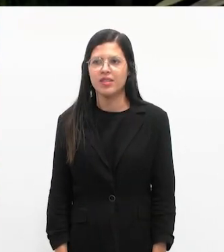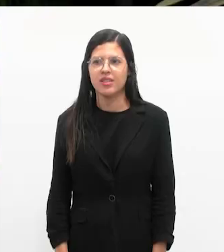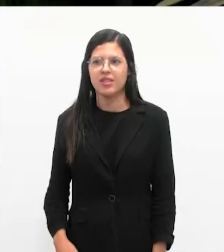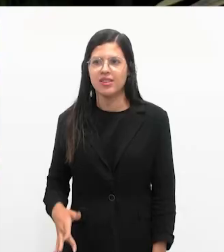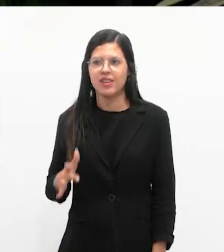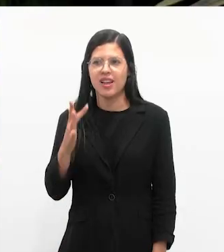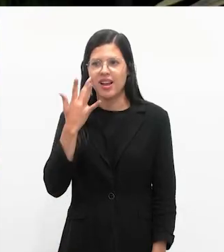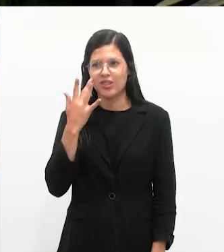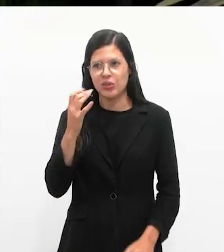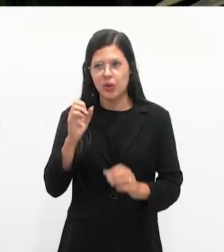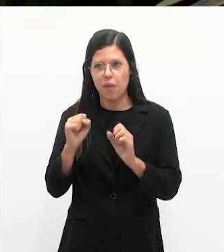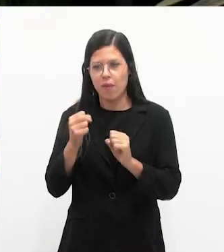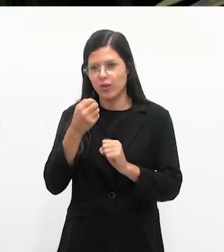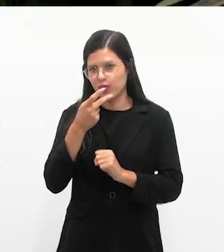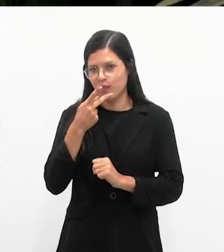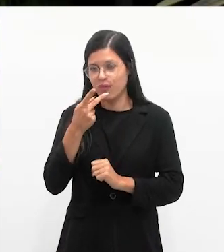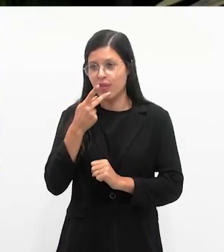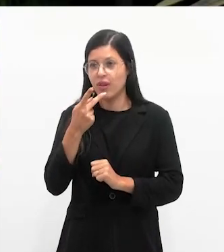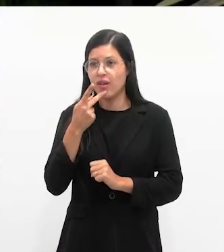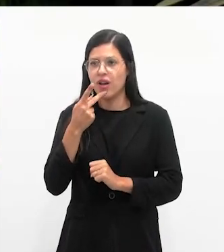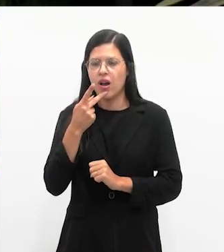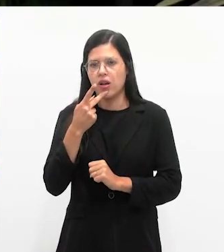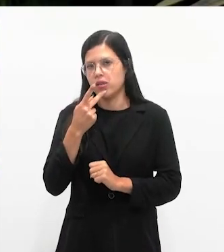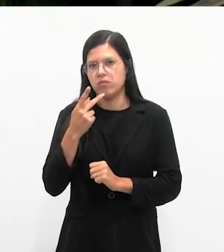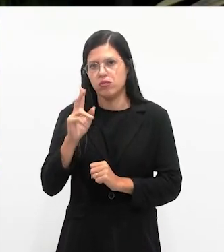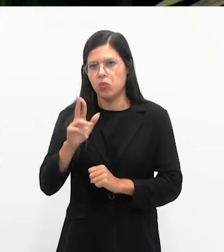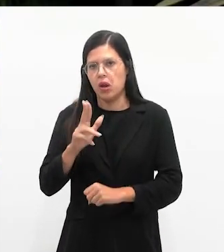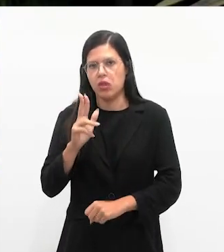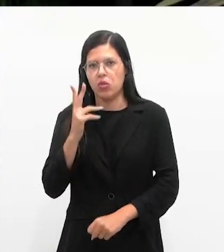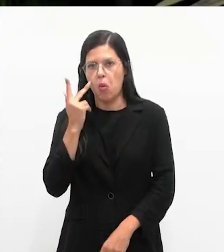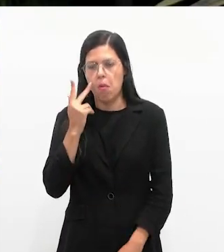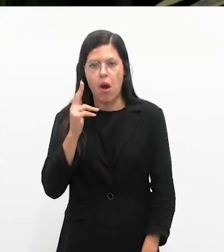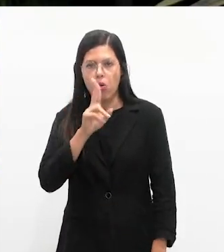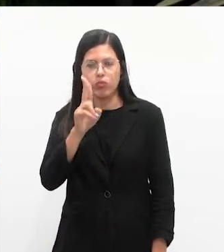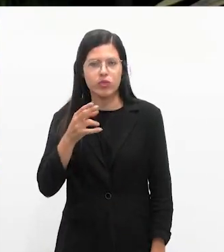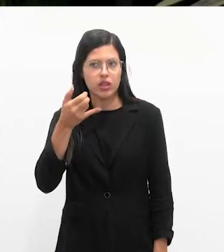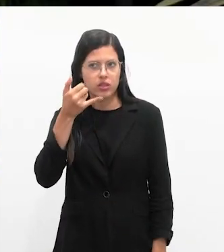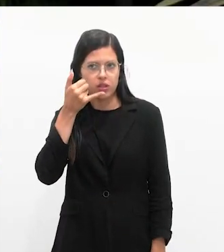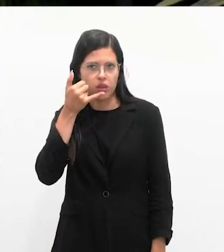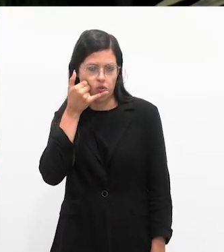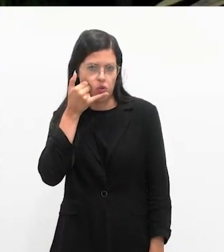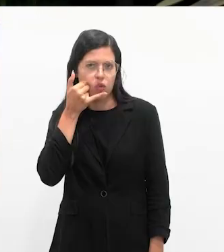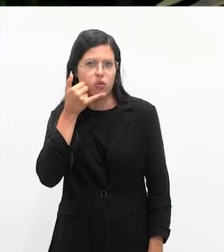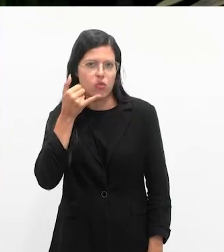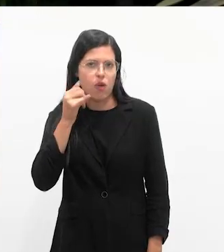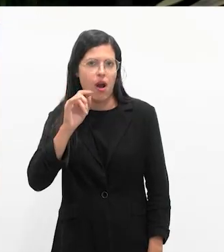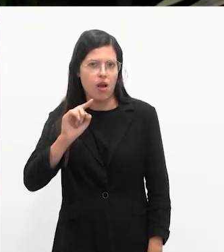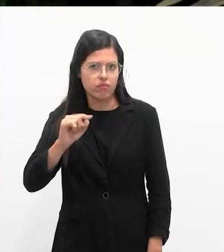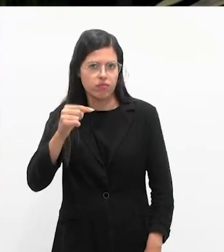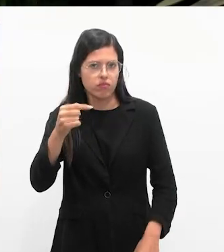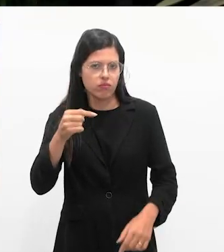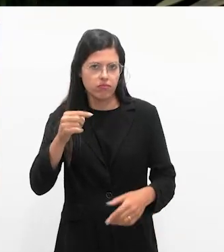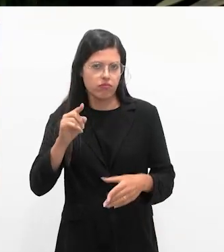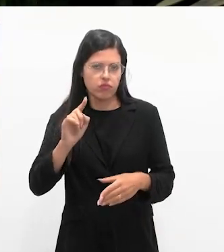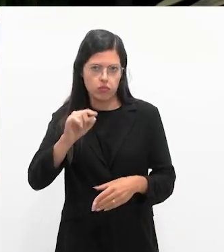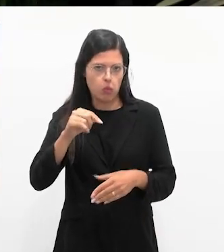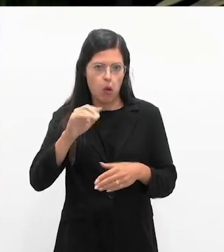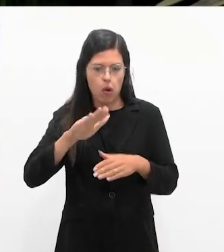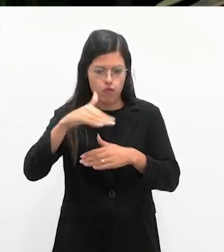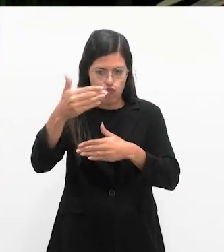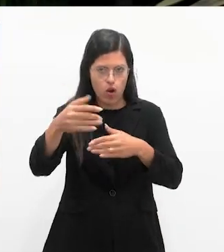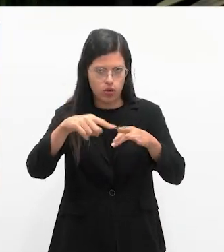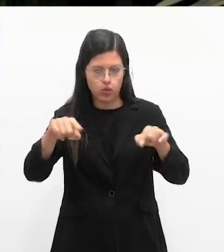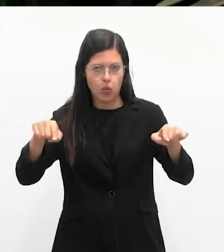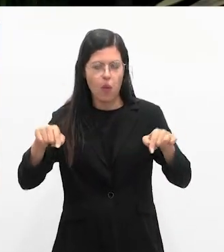Acho que posso dizer isso aqui. Não é costume que a gente use celular no seminário fora do quarto, né? Há os momentos específicos.